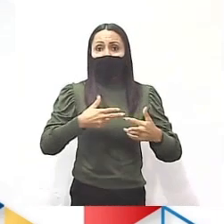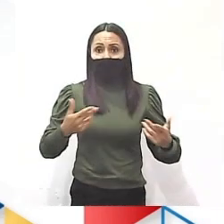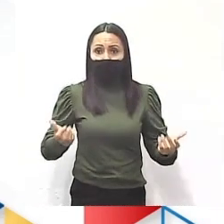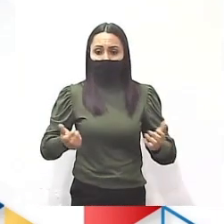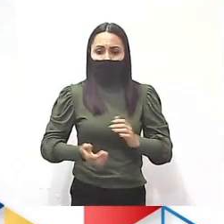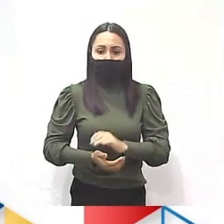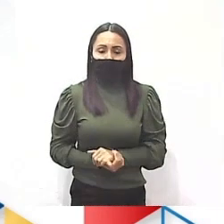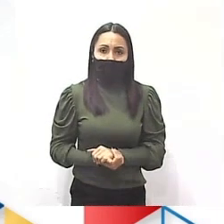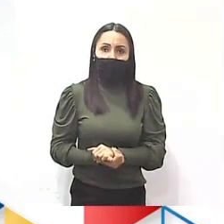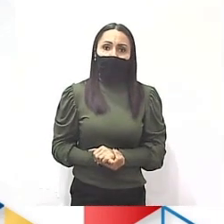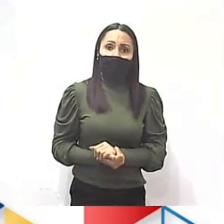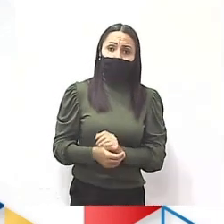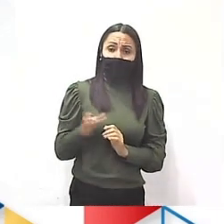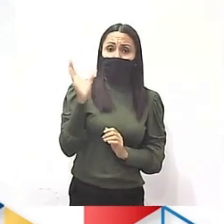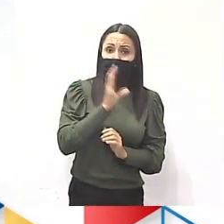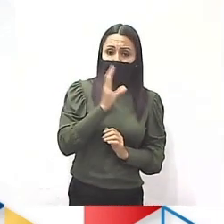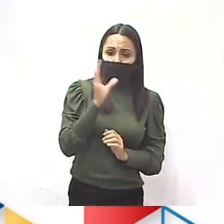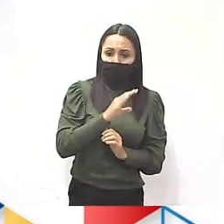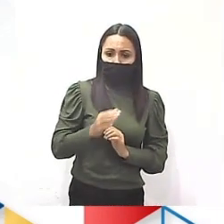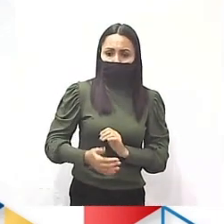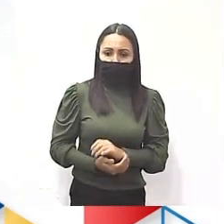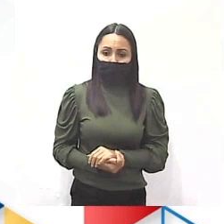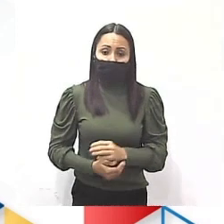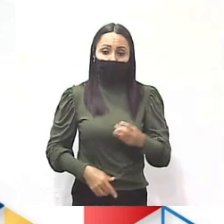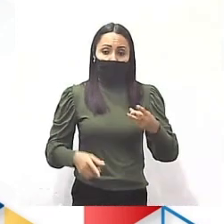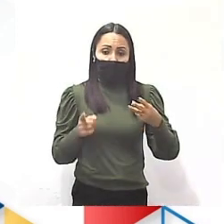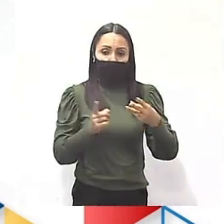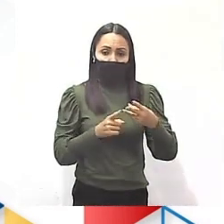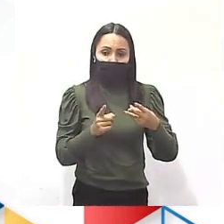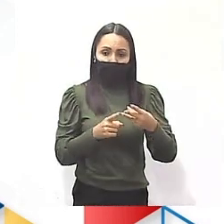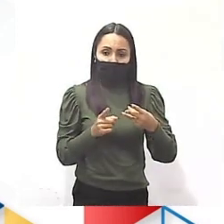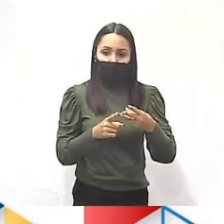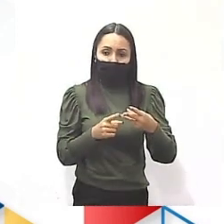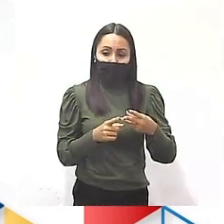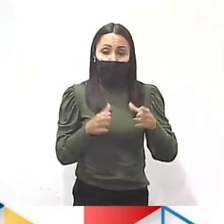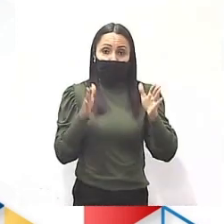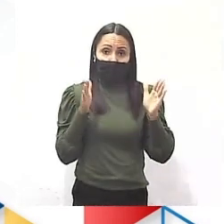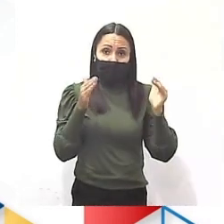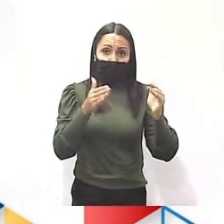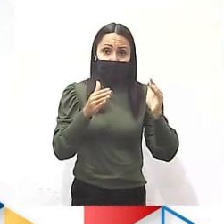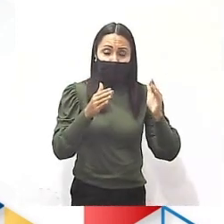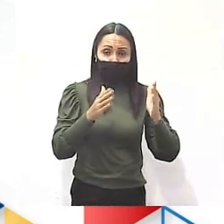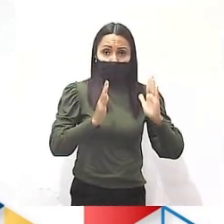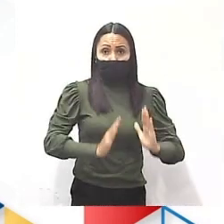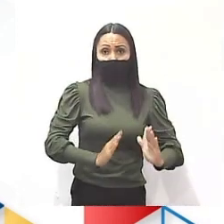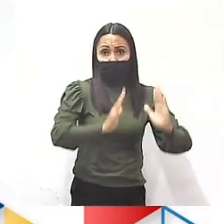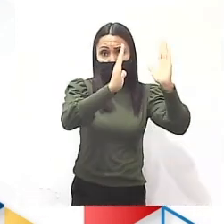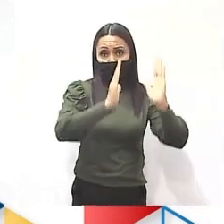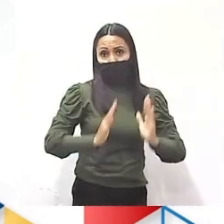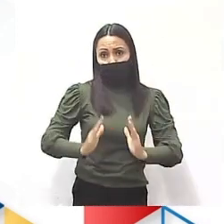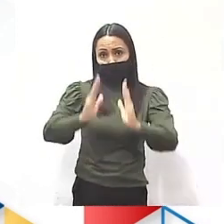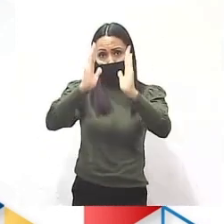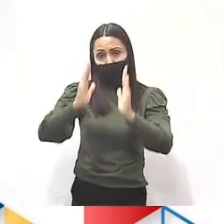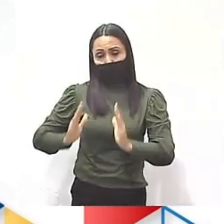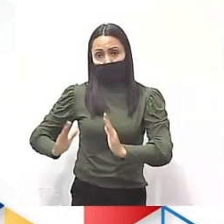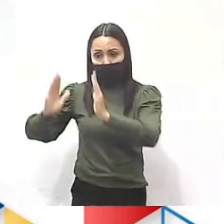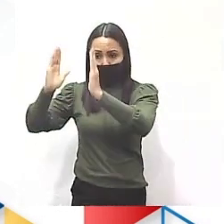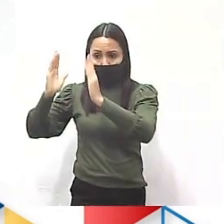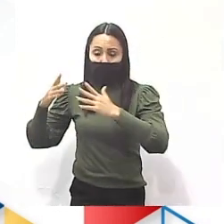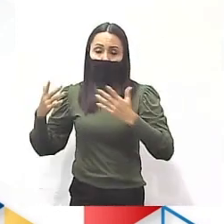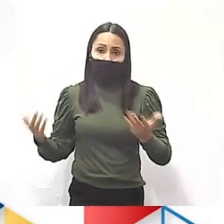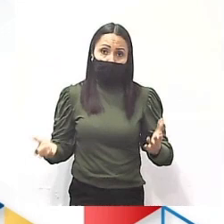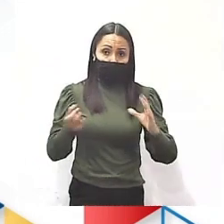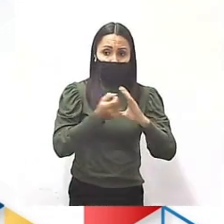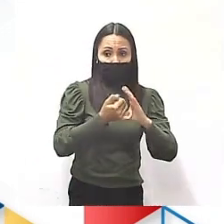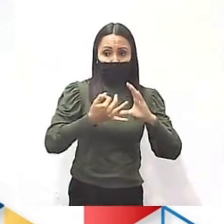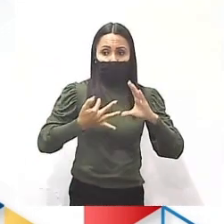de calor. Outra causa também é a alta concentração de edifícios. Uma das principais